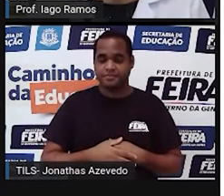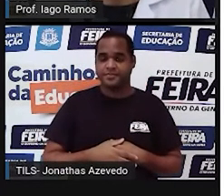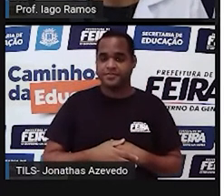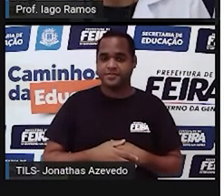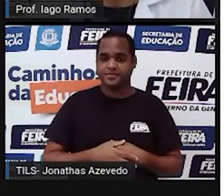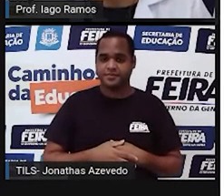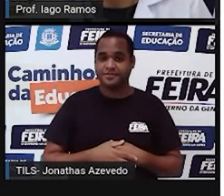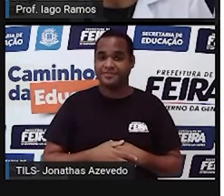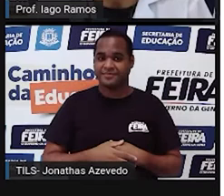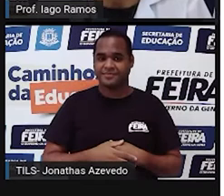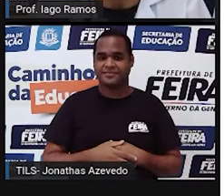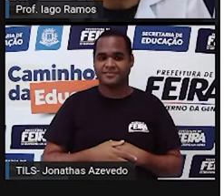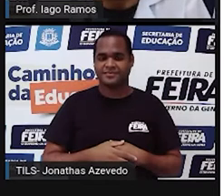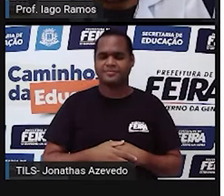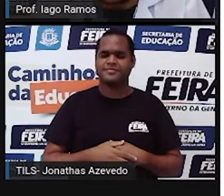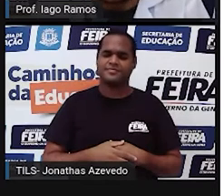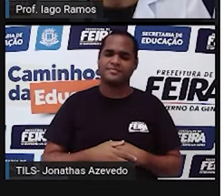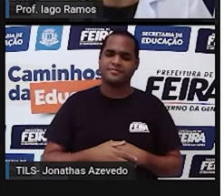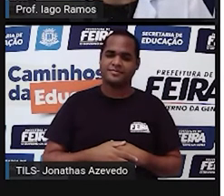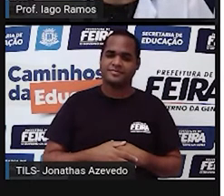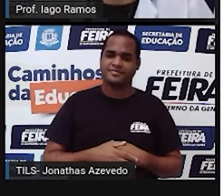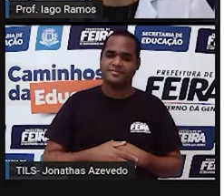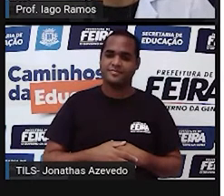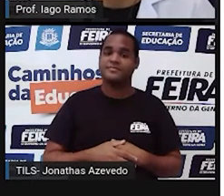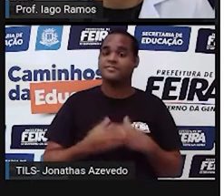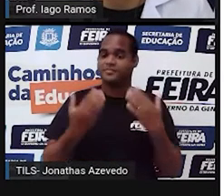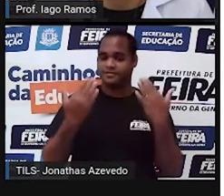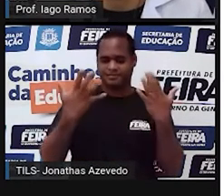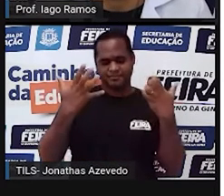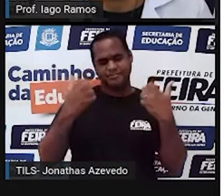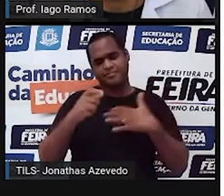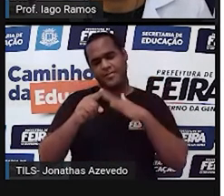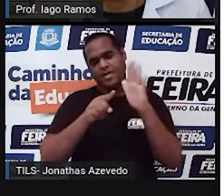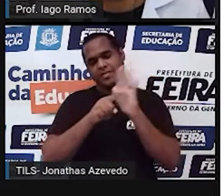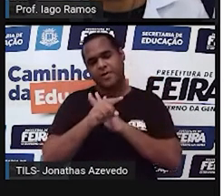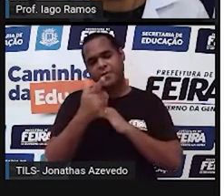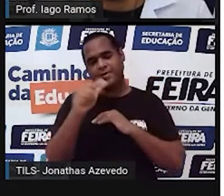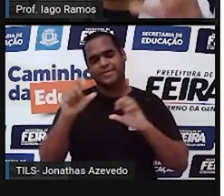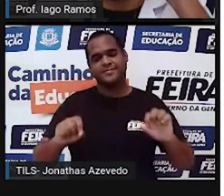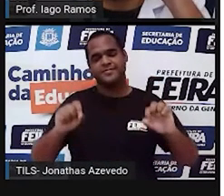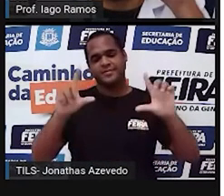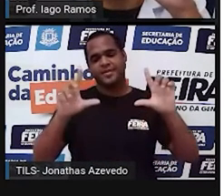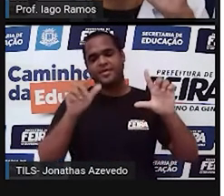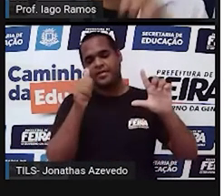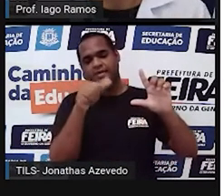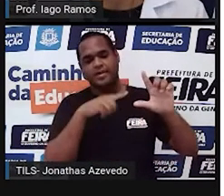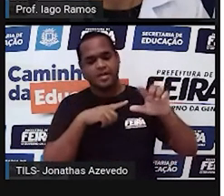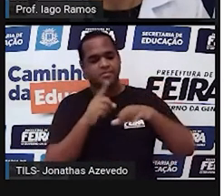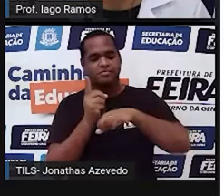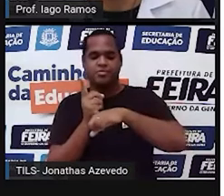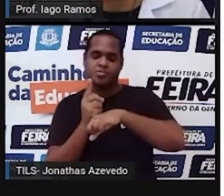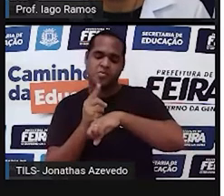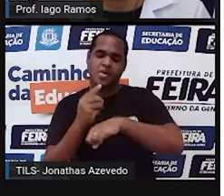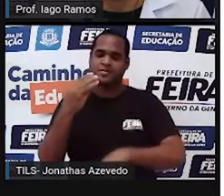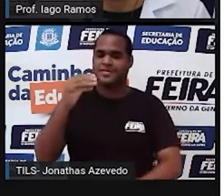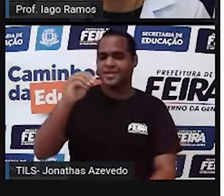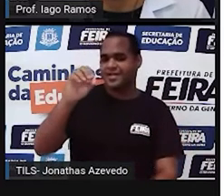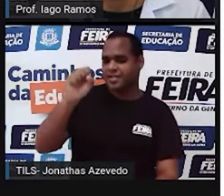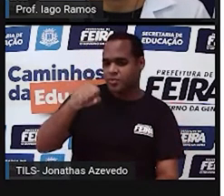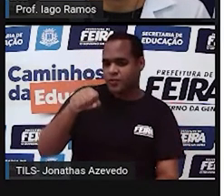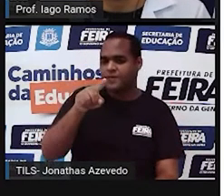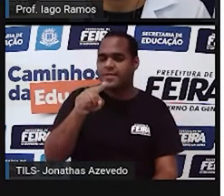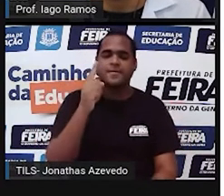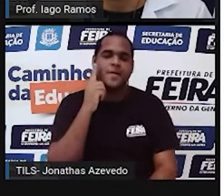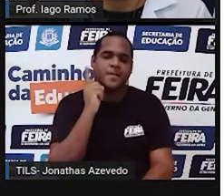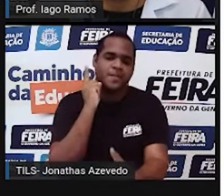Bom, mas assim, ó, vem uma perguntinha aí na próxima tela. Vai ter um tempinho ali de 30 segundos para que